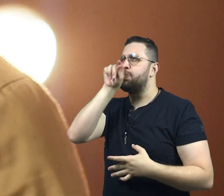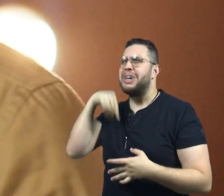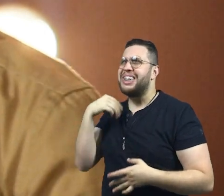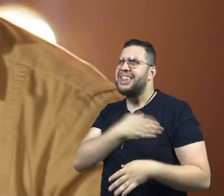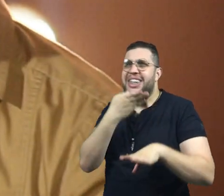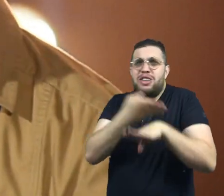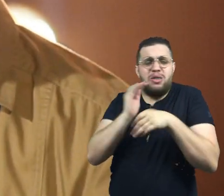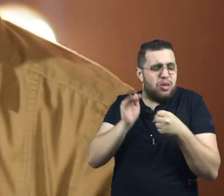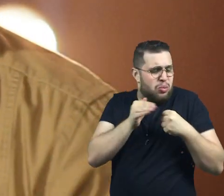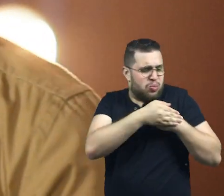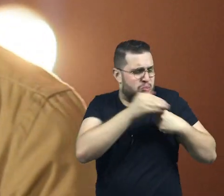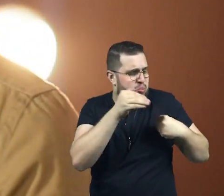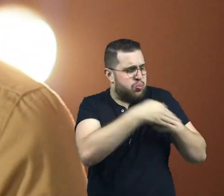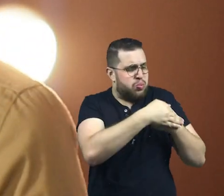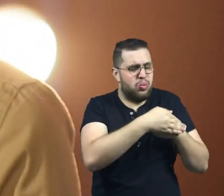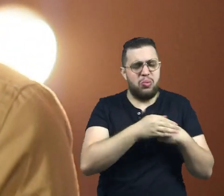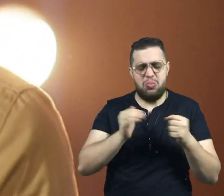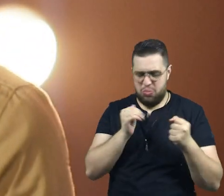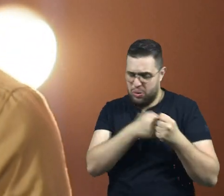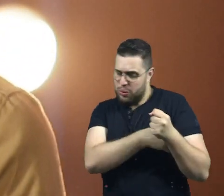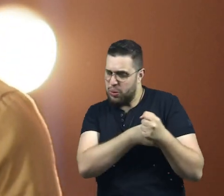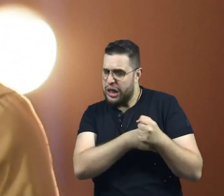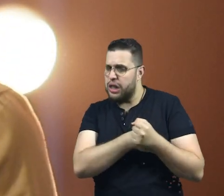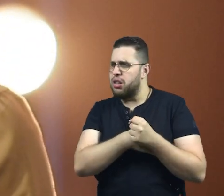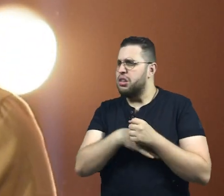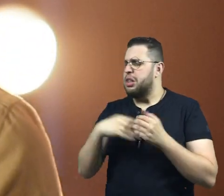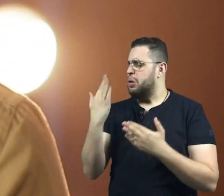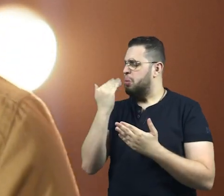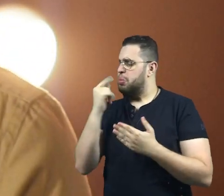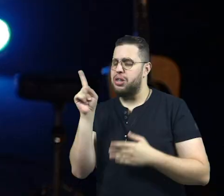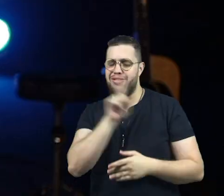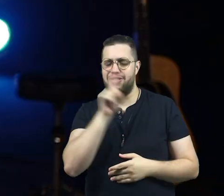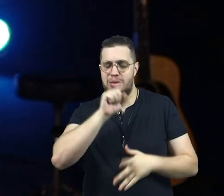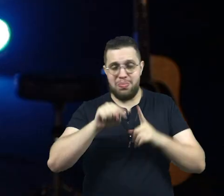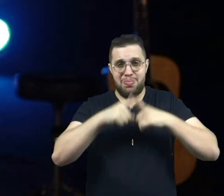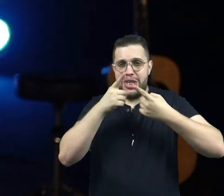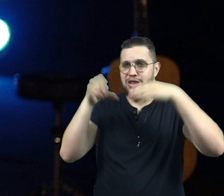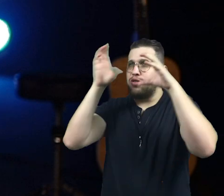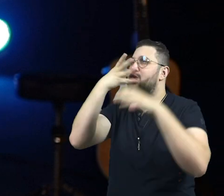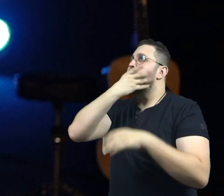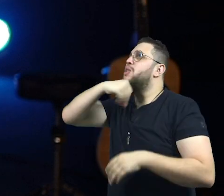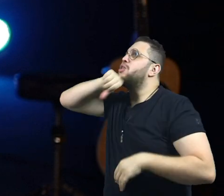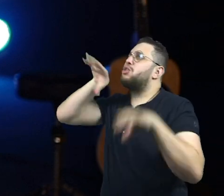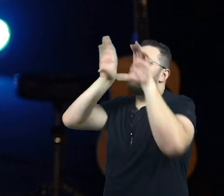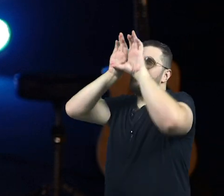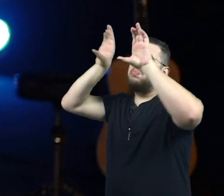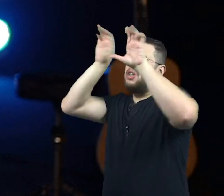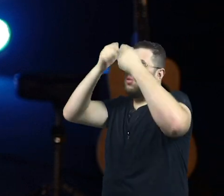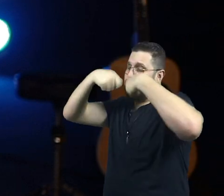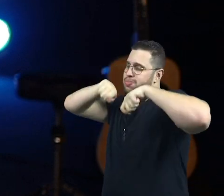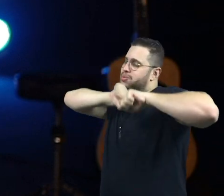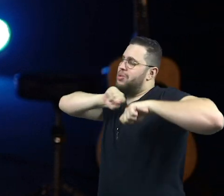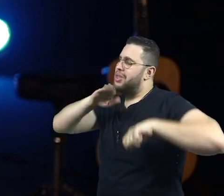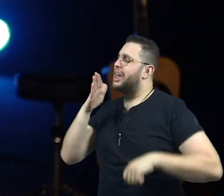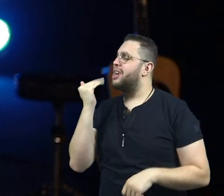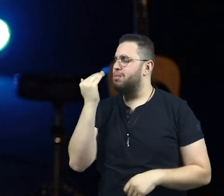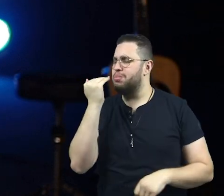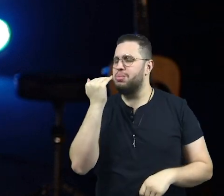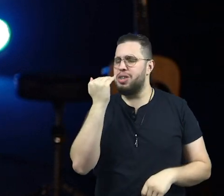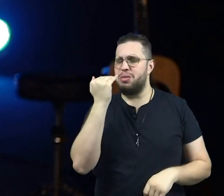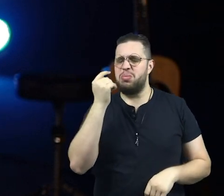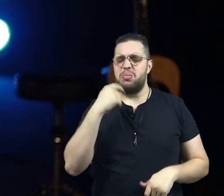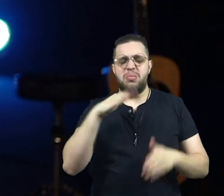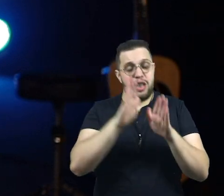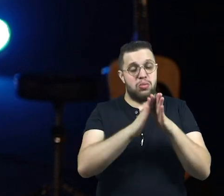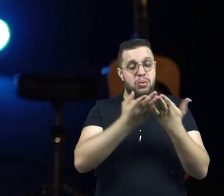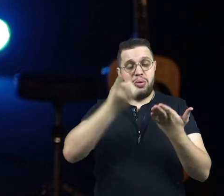em celeiros, não semeiam, e o Pai Celestial as alimenta, os alimenta, e nós, a Tua palavra diz